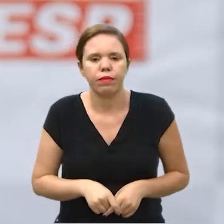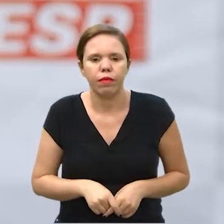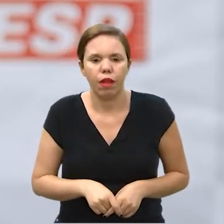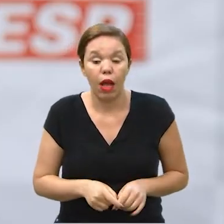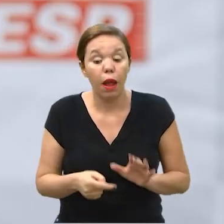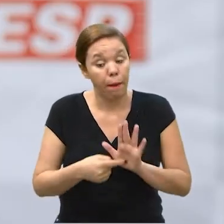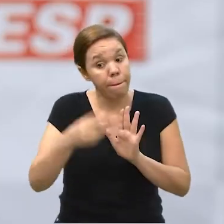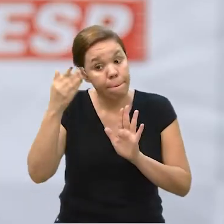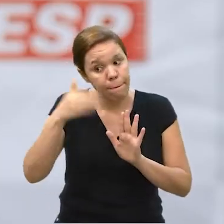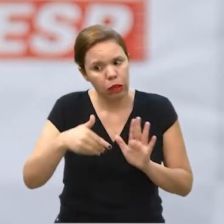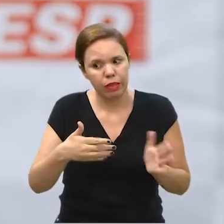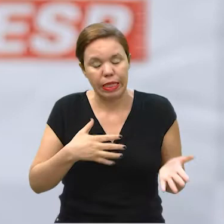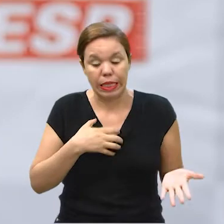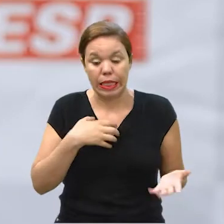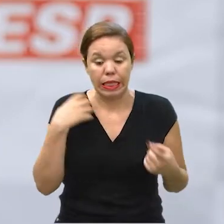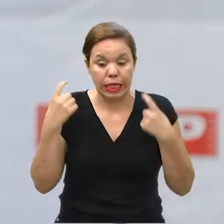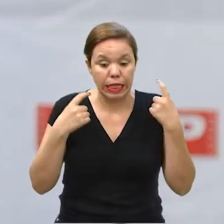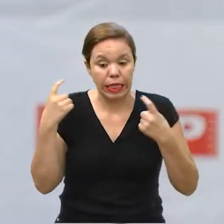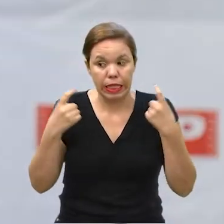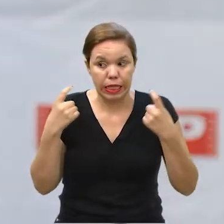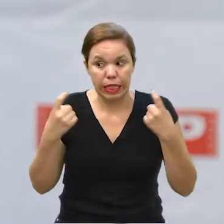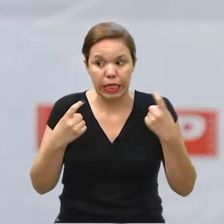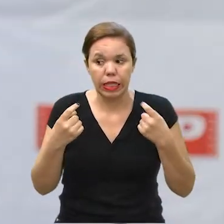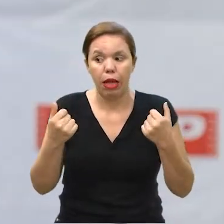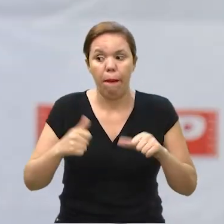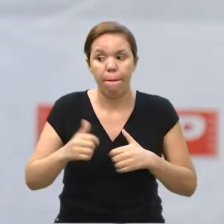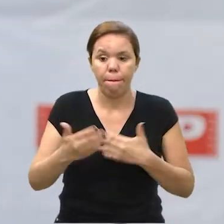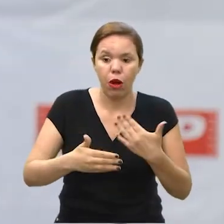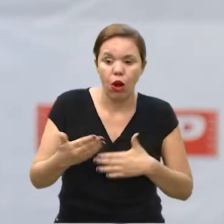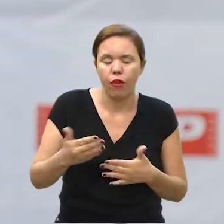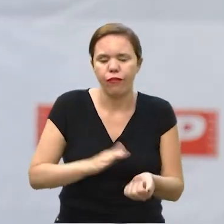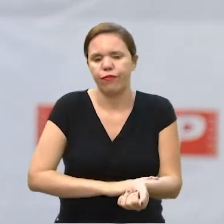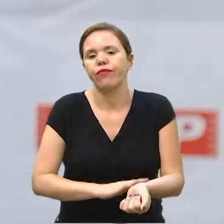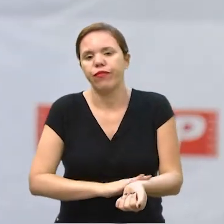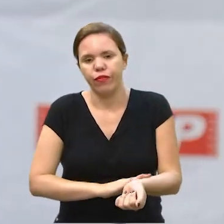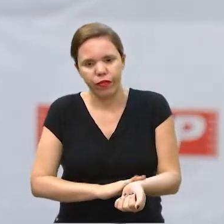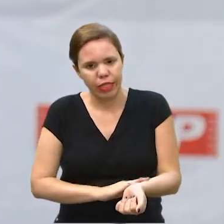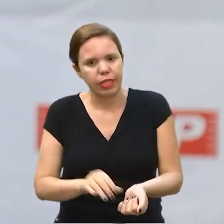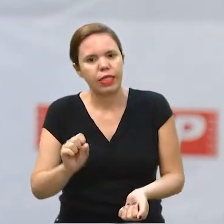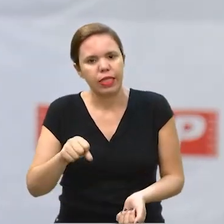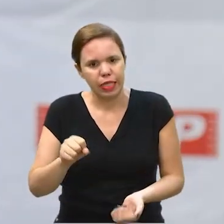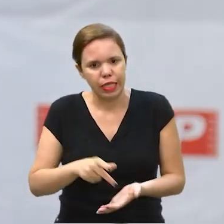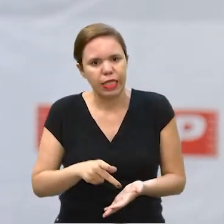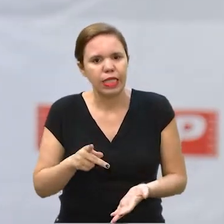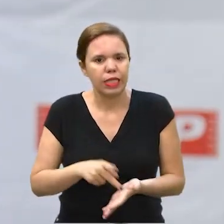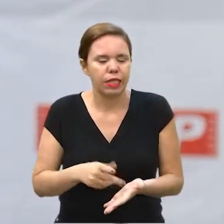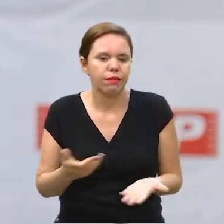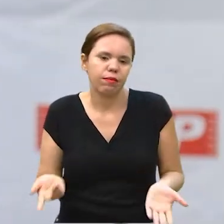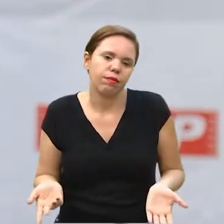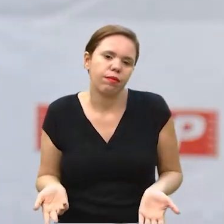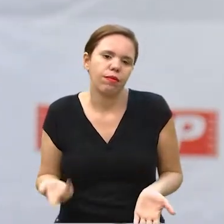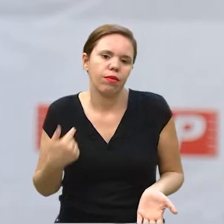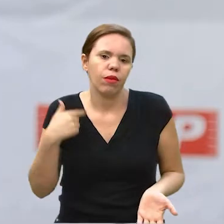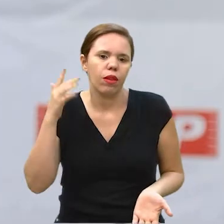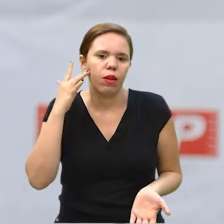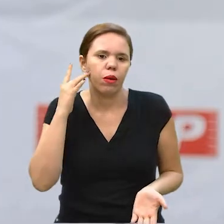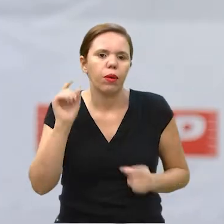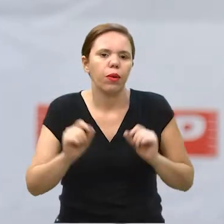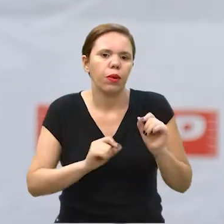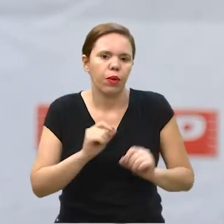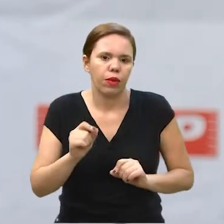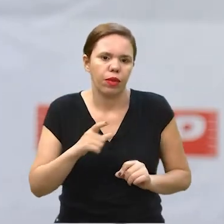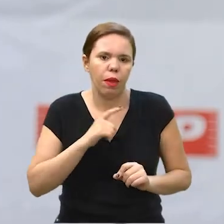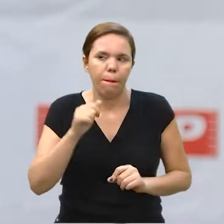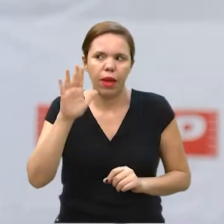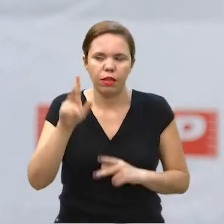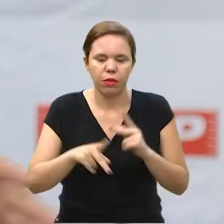esconde estar assustada quanto à prova. Ah, a gente fica um pouquinho nervosa, com certeza, a gente fica meio assim, eu achei que ia estar mais